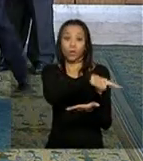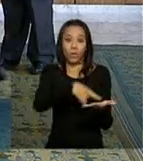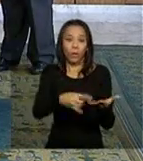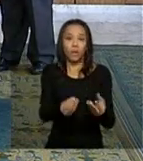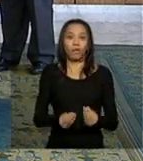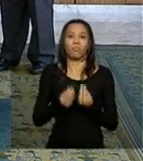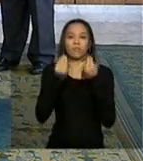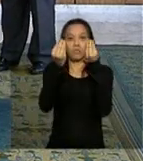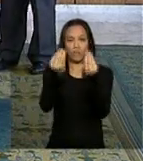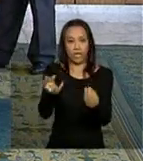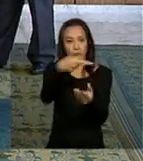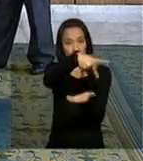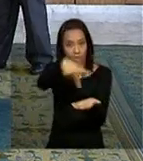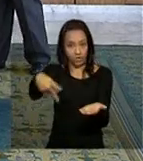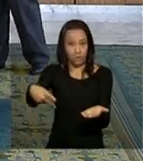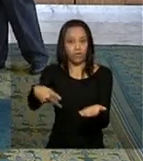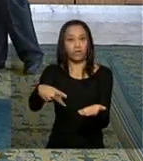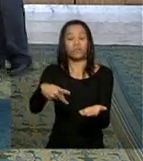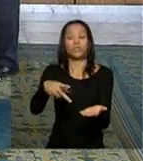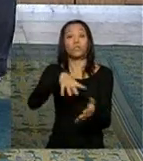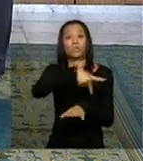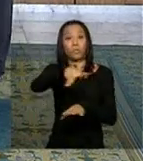de Estado do país que o acolhe.